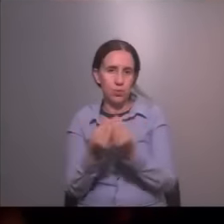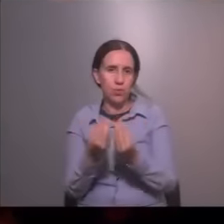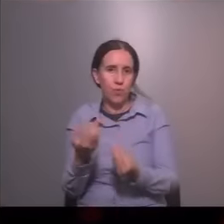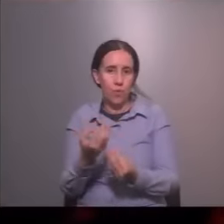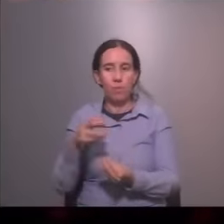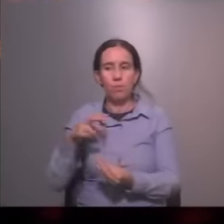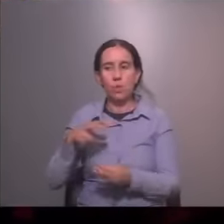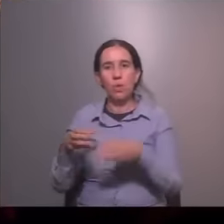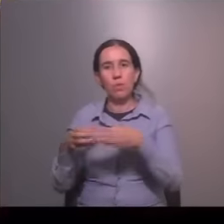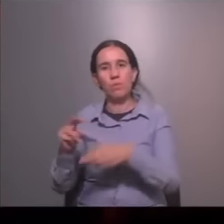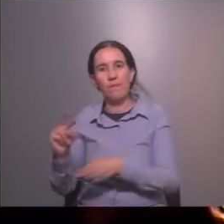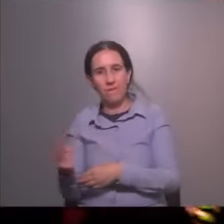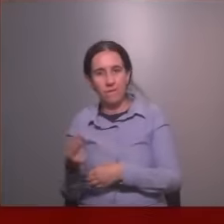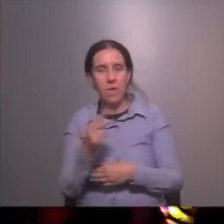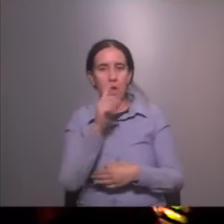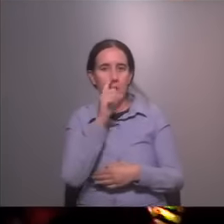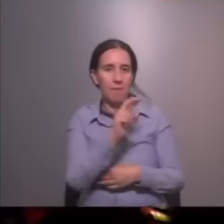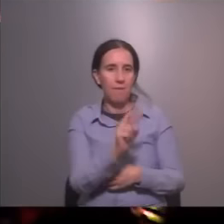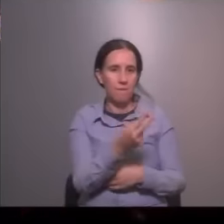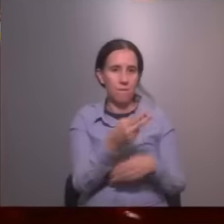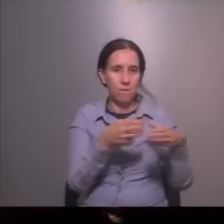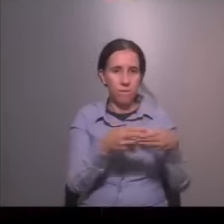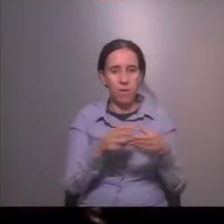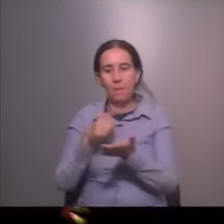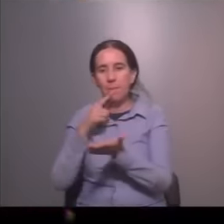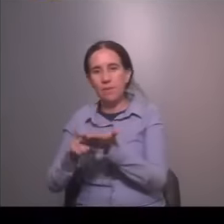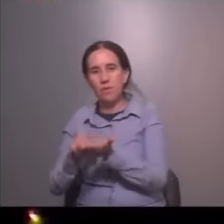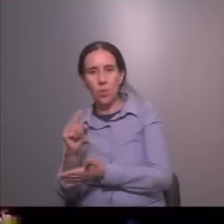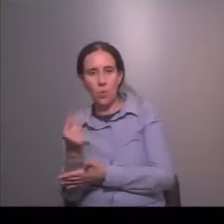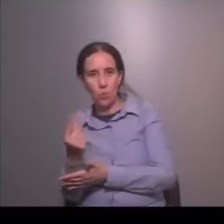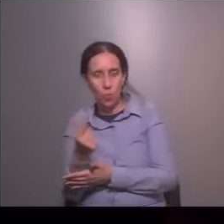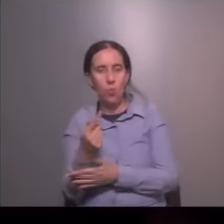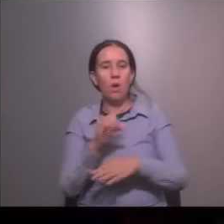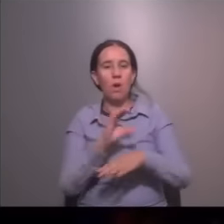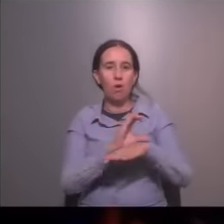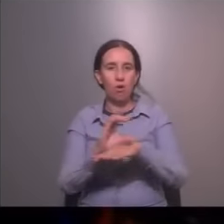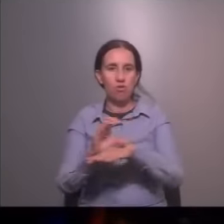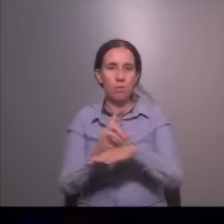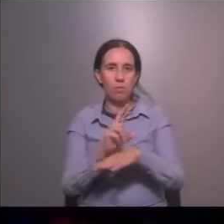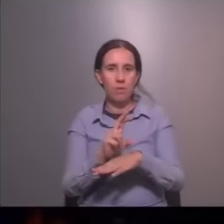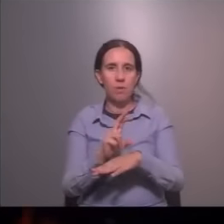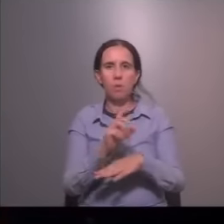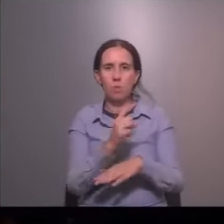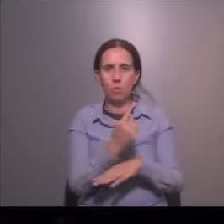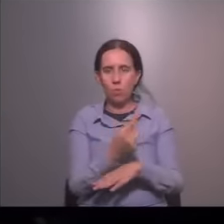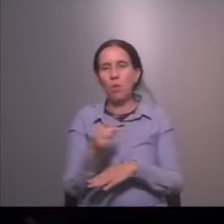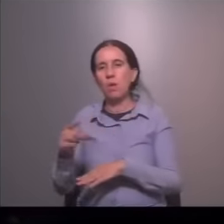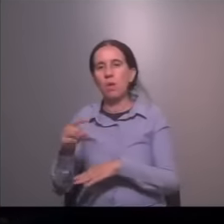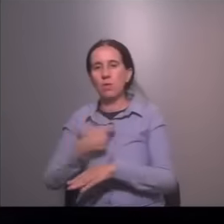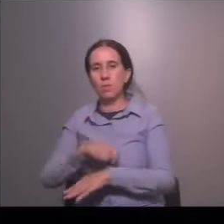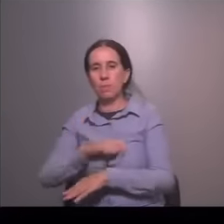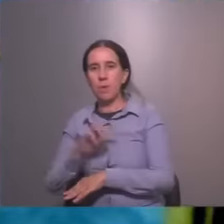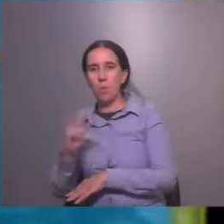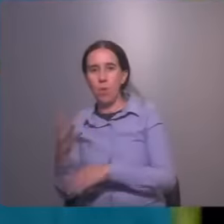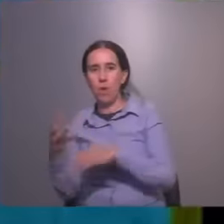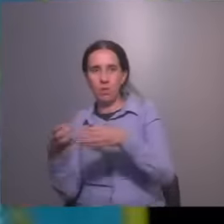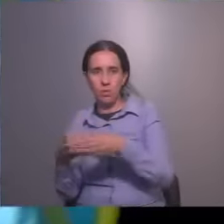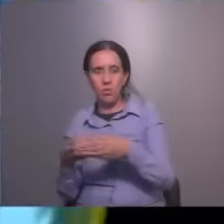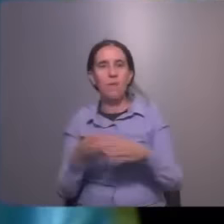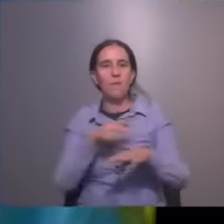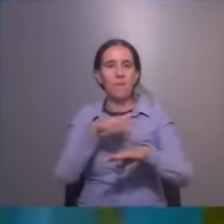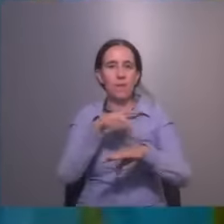Inscreveram-se nos serviços do Santuário 21 grupos organizados. Dois grupos de Portugal, dois da Alemanha,